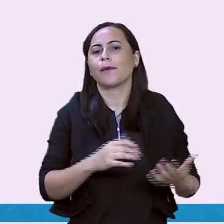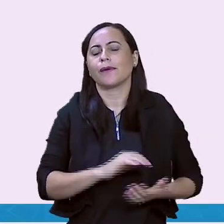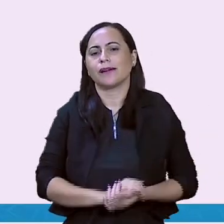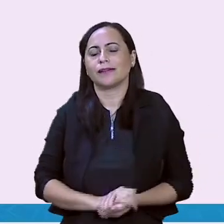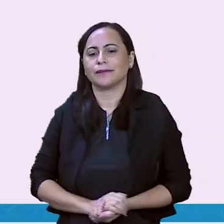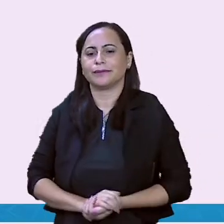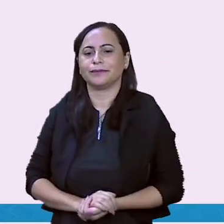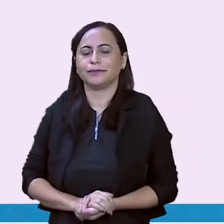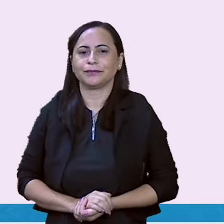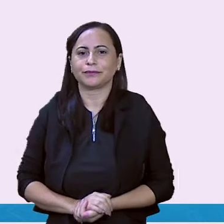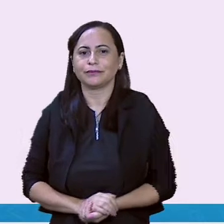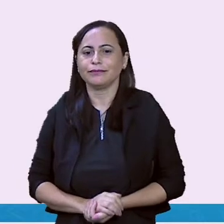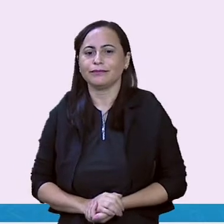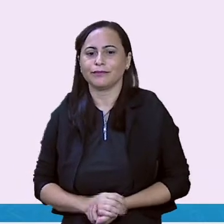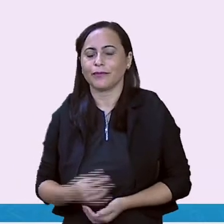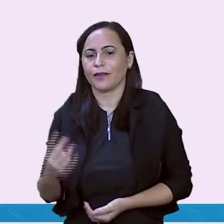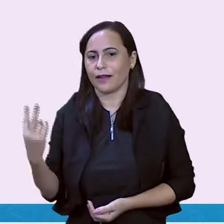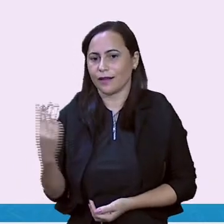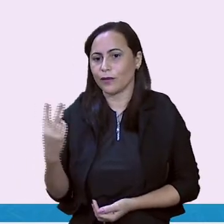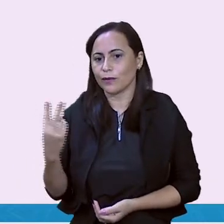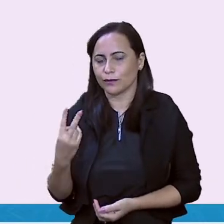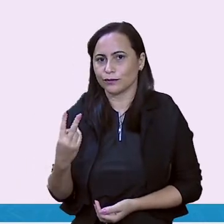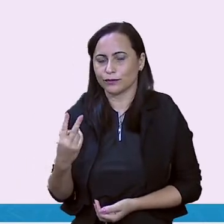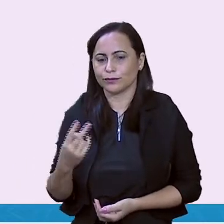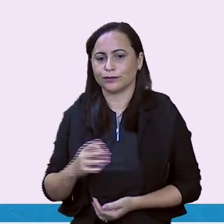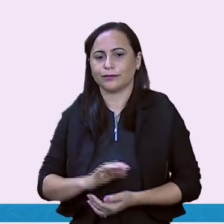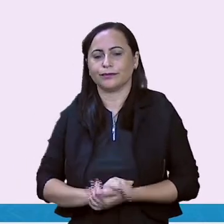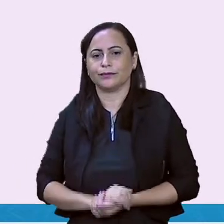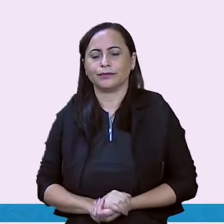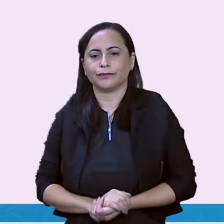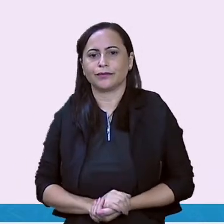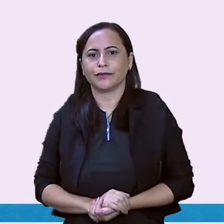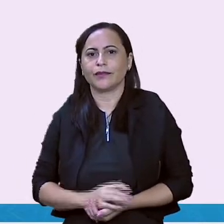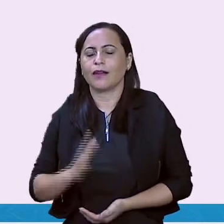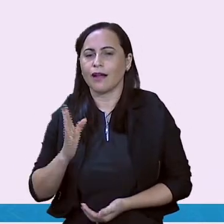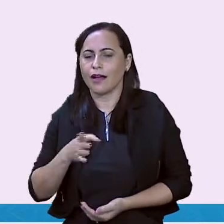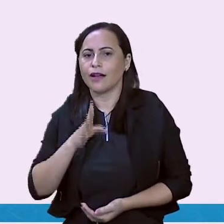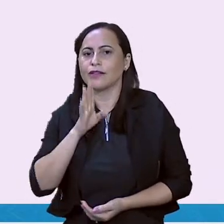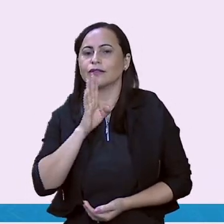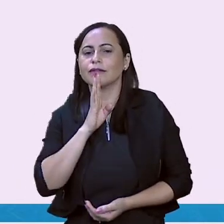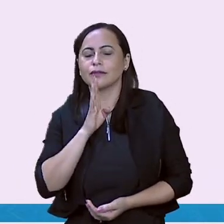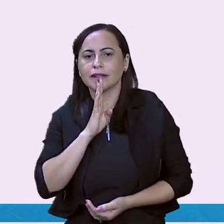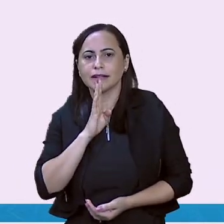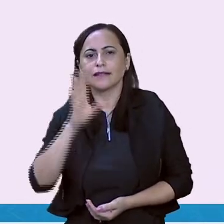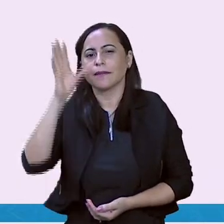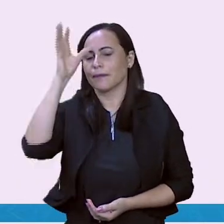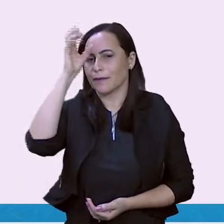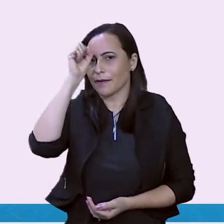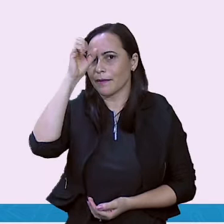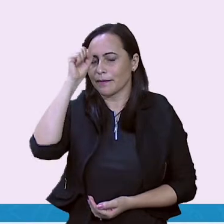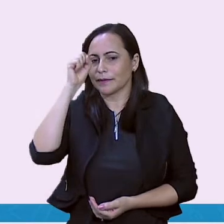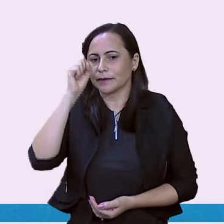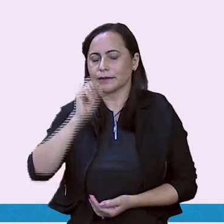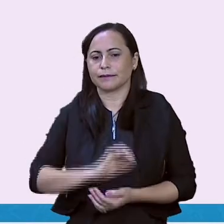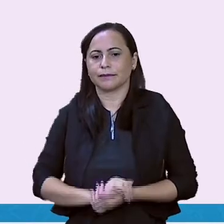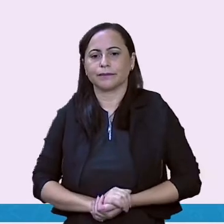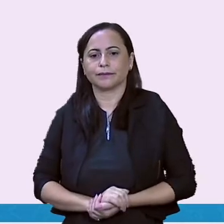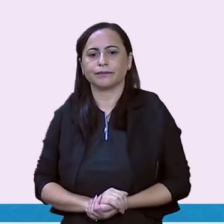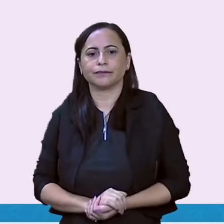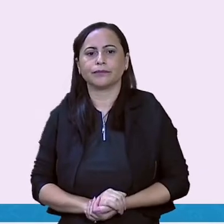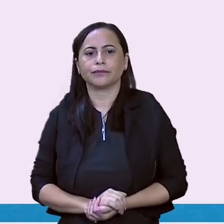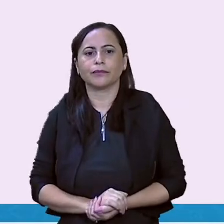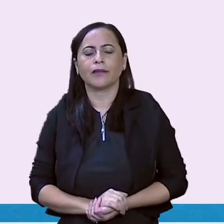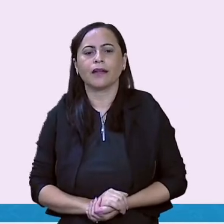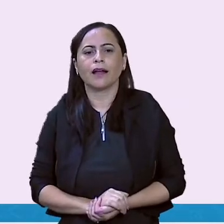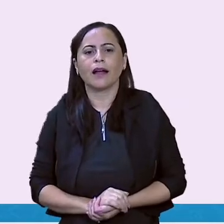né? A fita métrica e tenho também a trena que nós já aprendemos aqui, que servem para medir